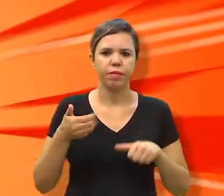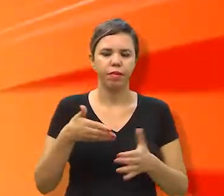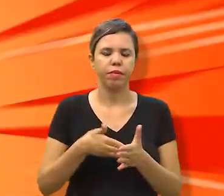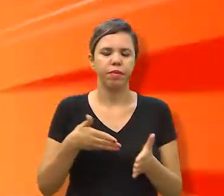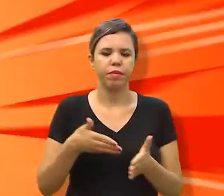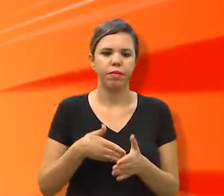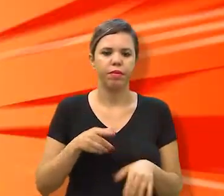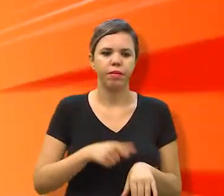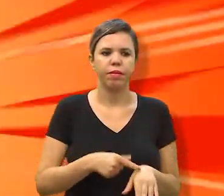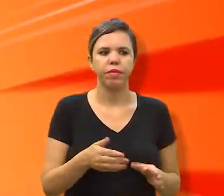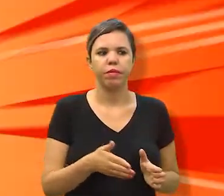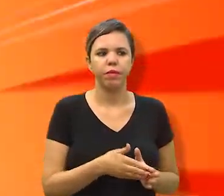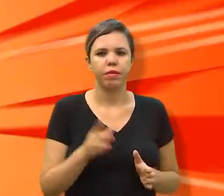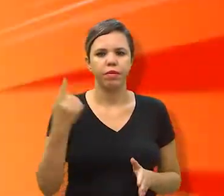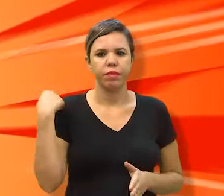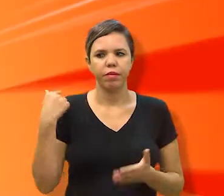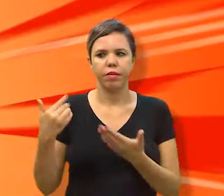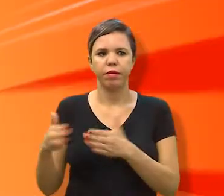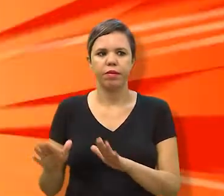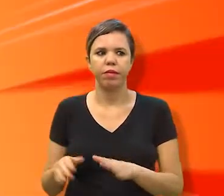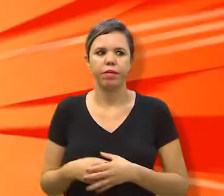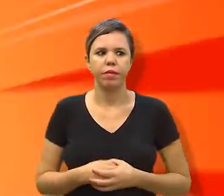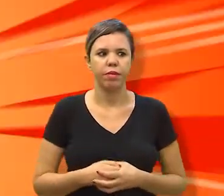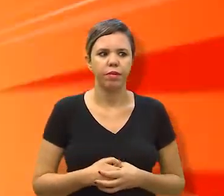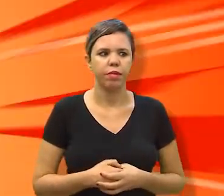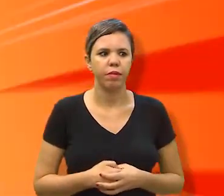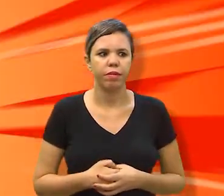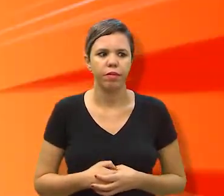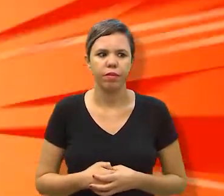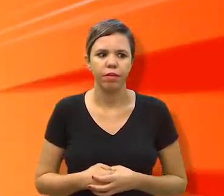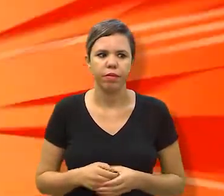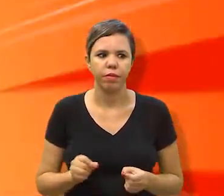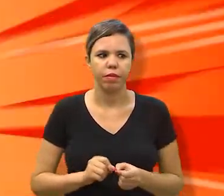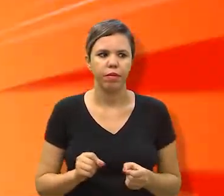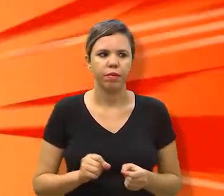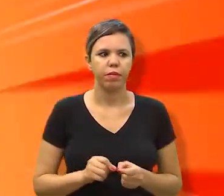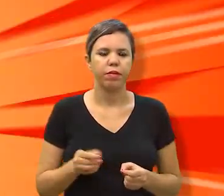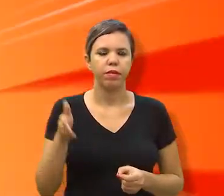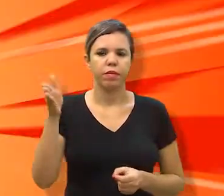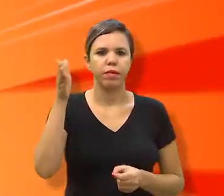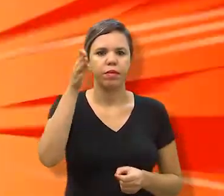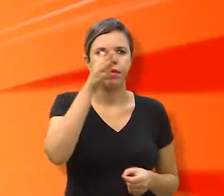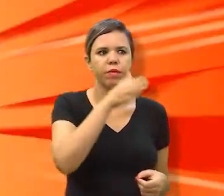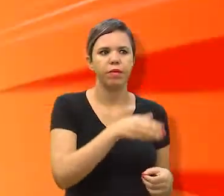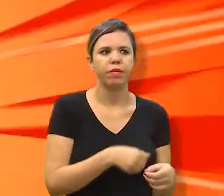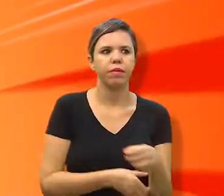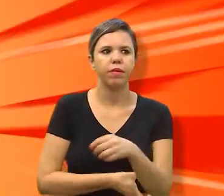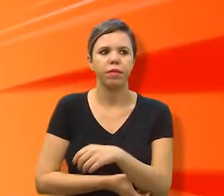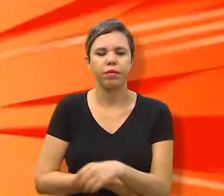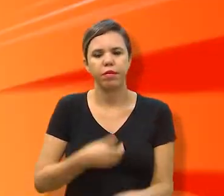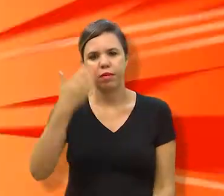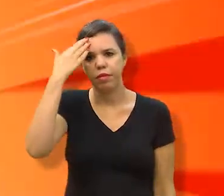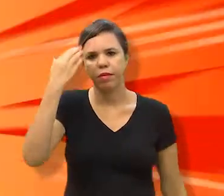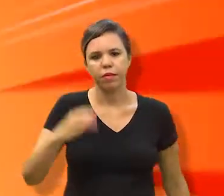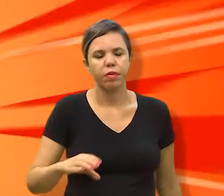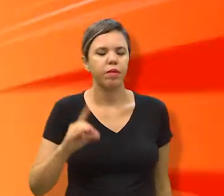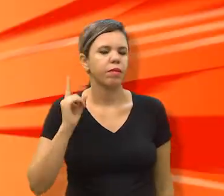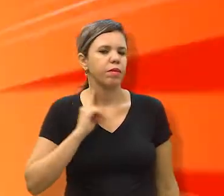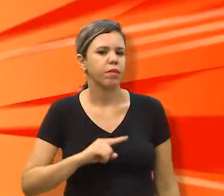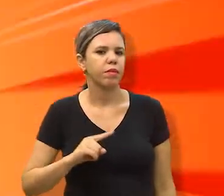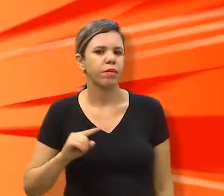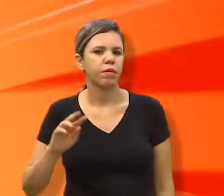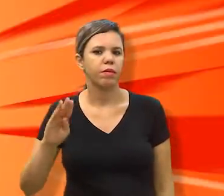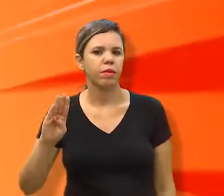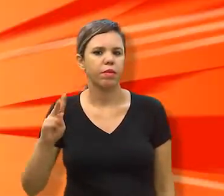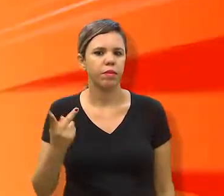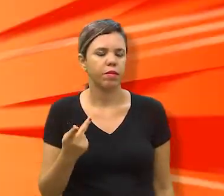eventos todo esse tempo, né? Que o plano era lançar o quadrinho e fazer um turismo aí, ir para Curitiba, ir para Belo Horizonte,